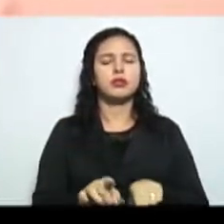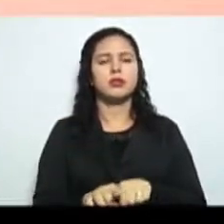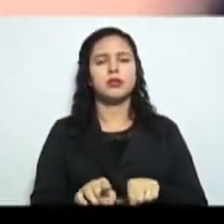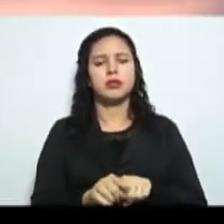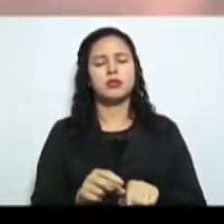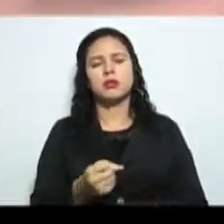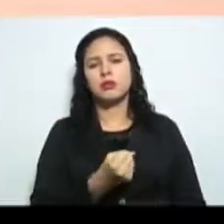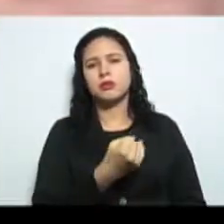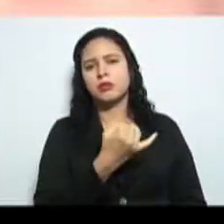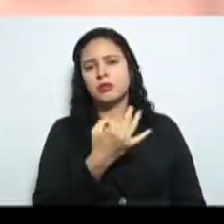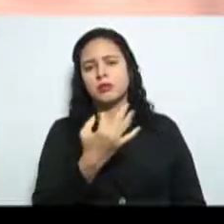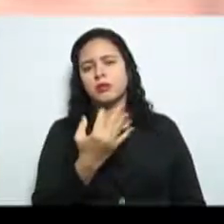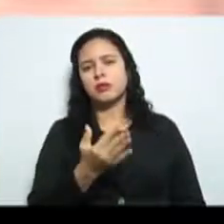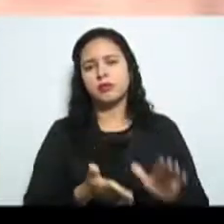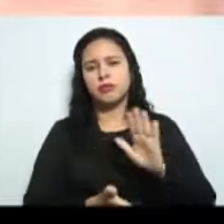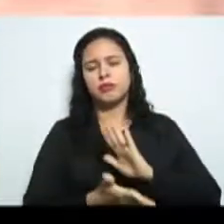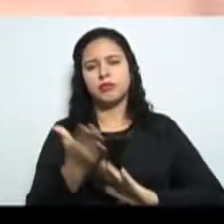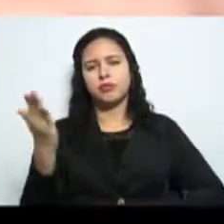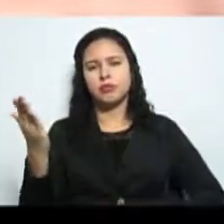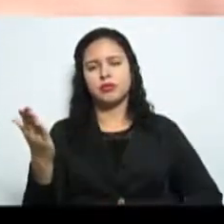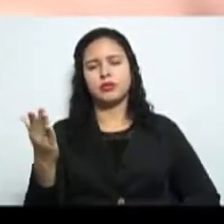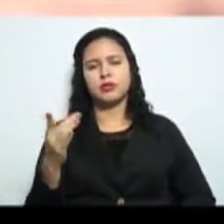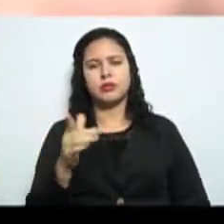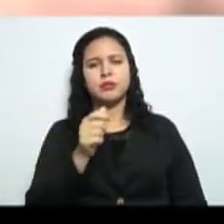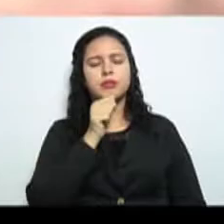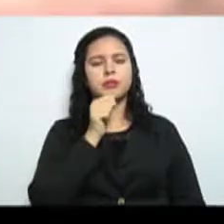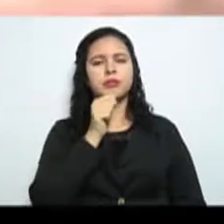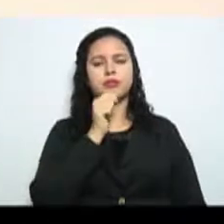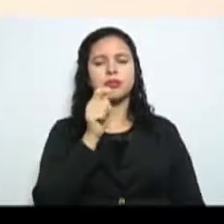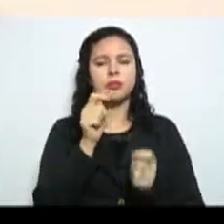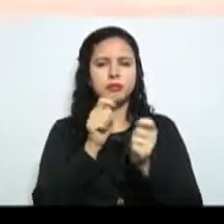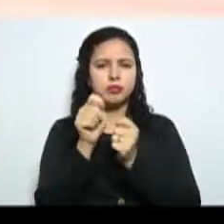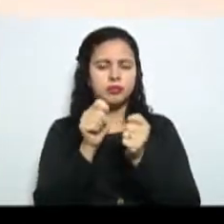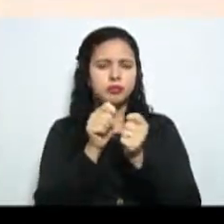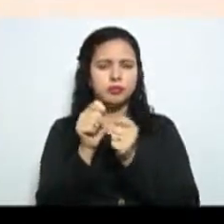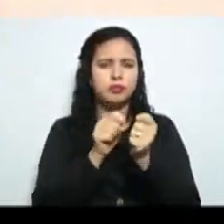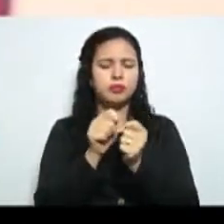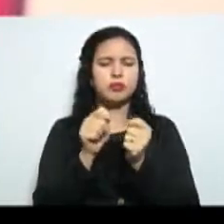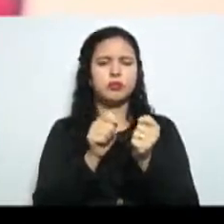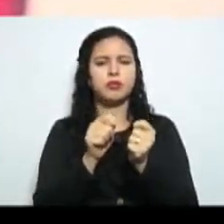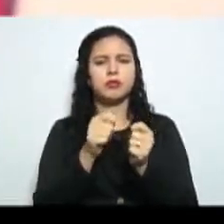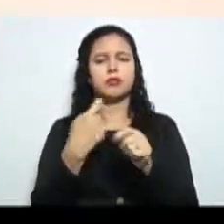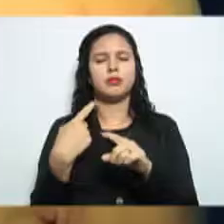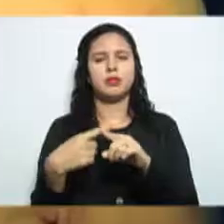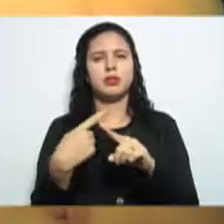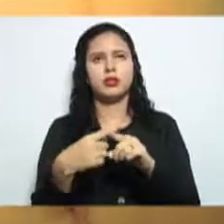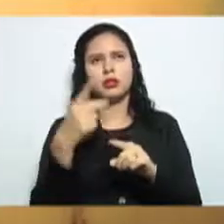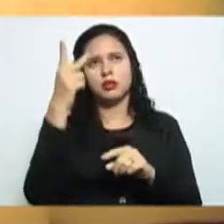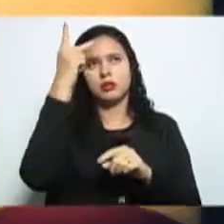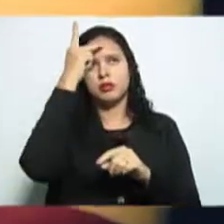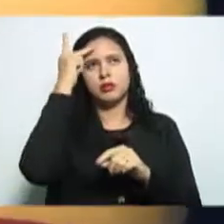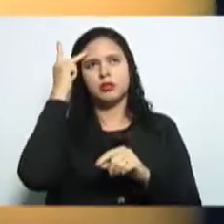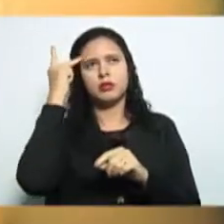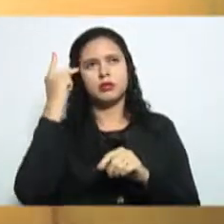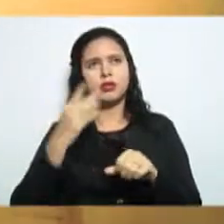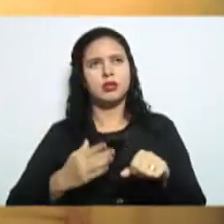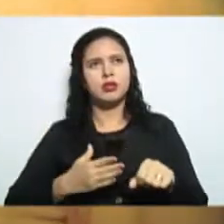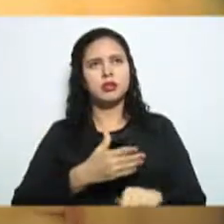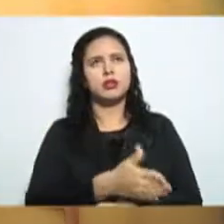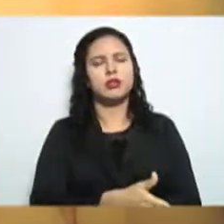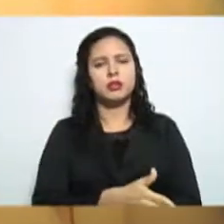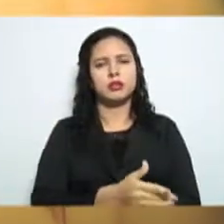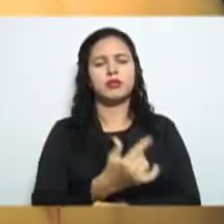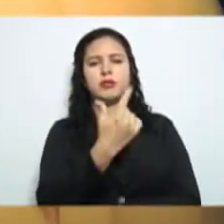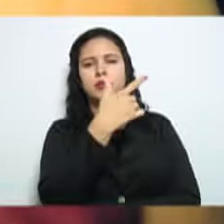porque não tem um controle das autoridades, nem de nós pesquisadores, porque as pessoas entram, passam, vão para outras